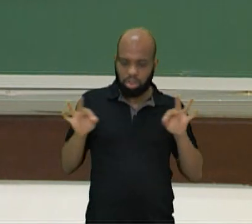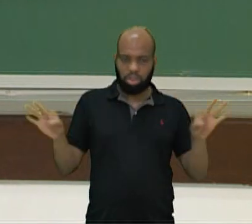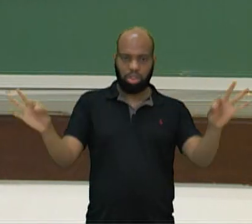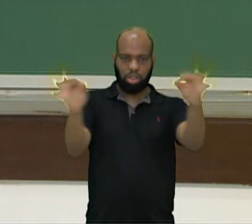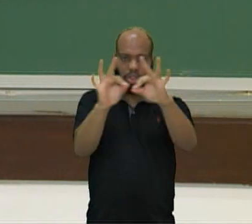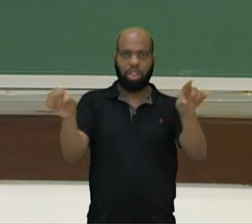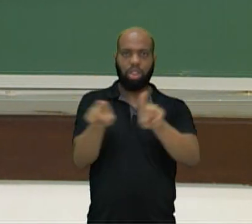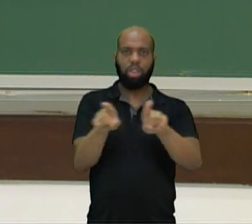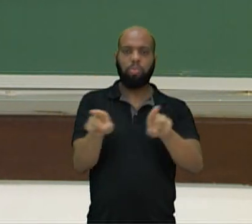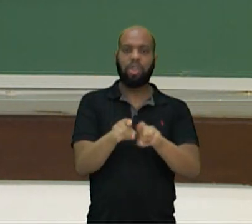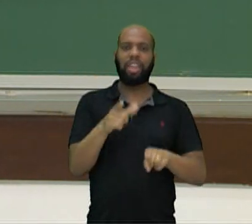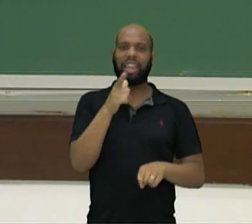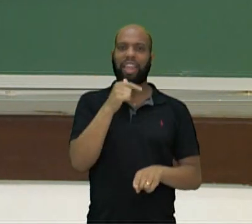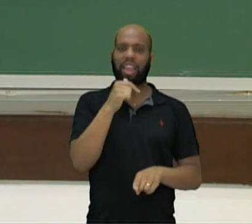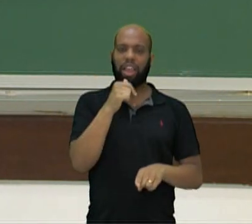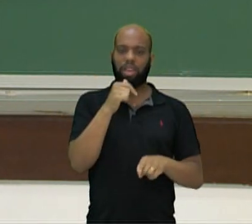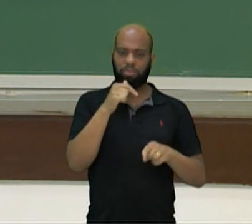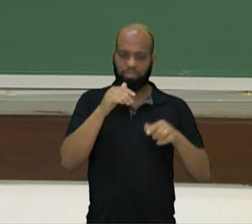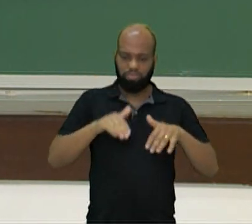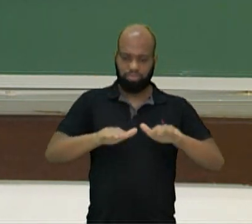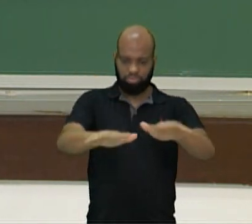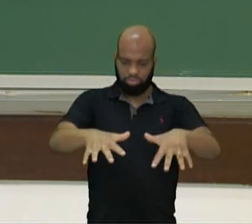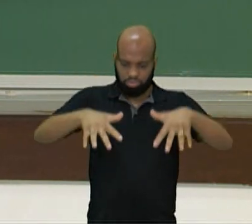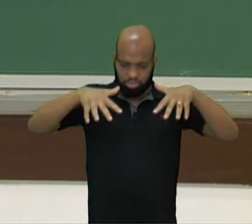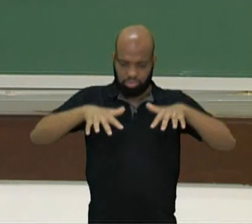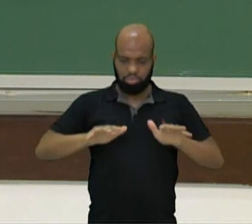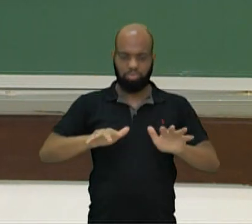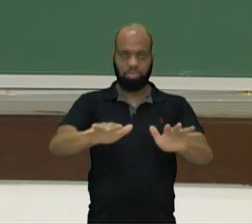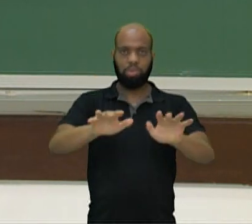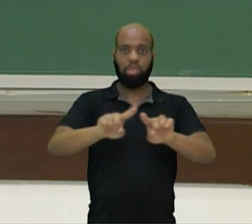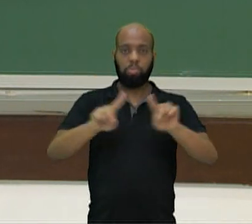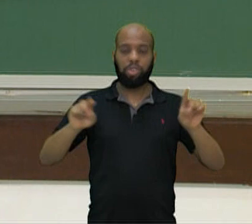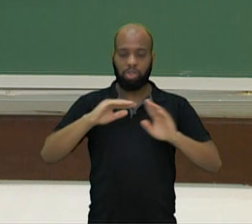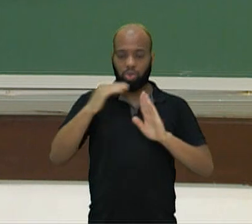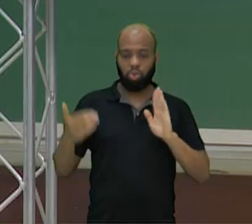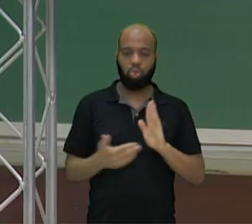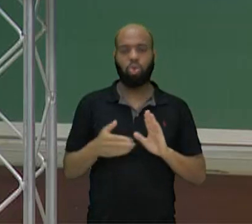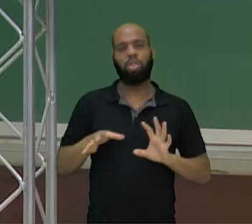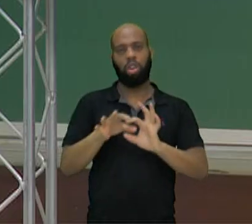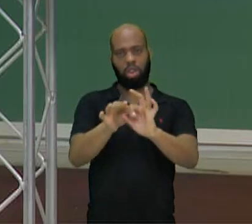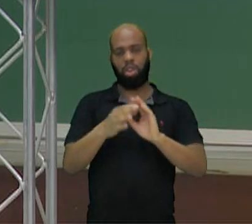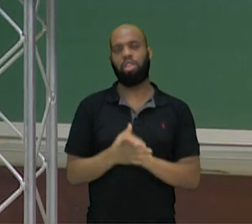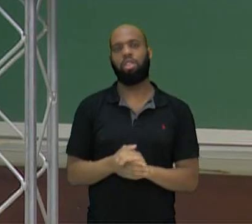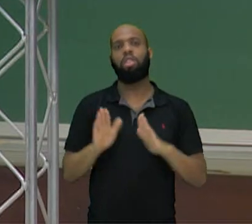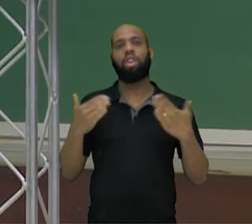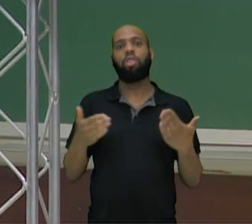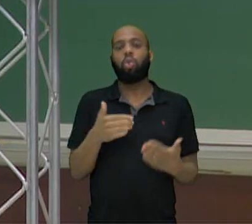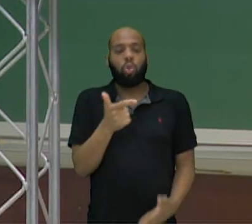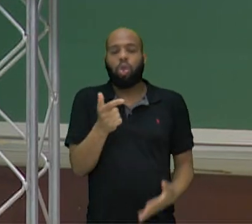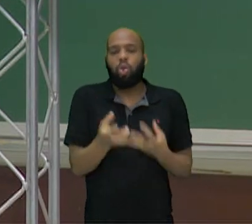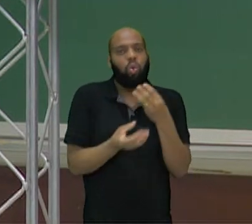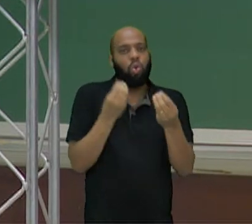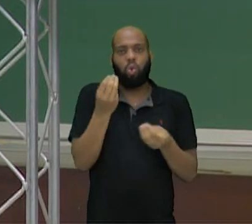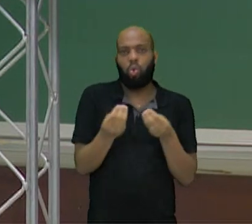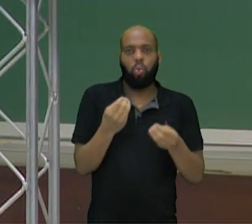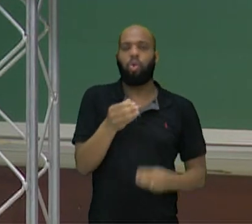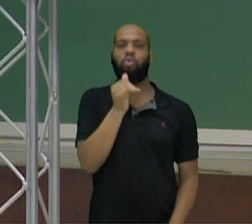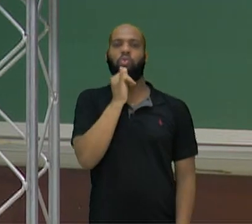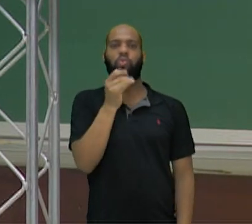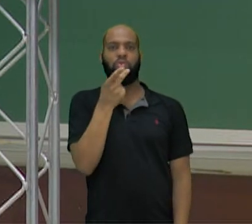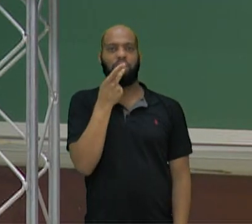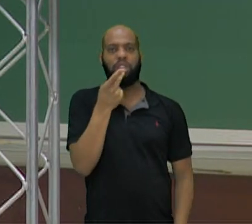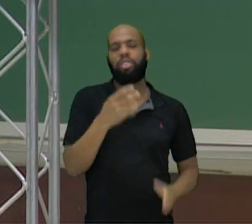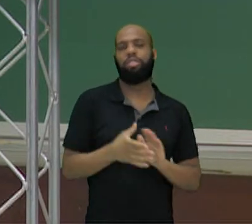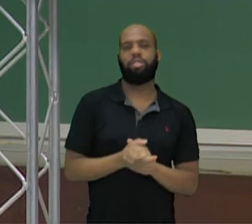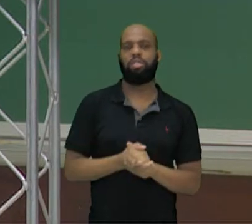marítima, maritimidade e continentalidade, mas todas elas estão interligadas, ou seja, não tem como, né, eu pegar e